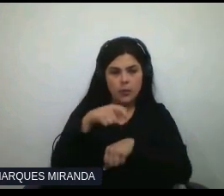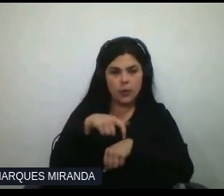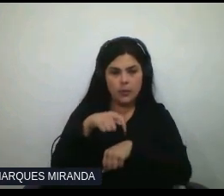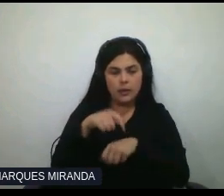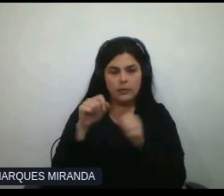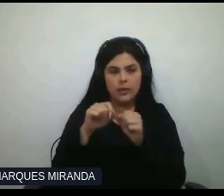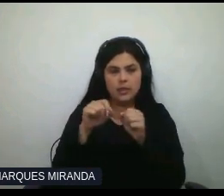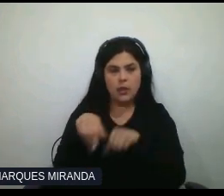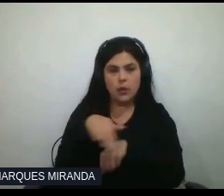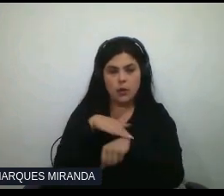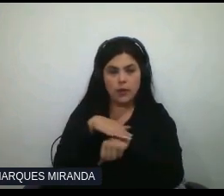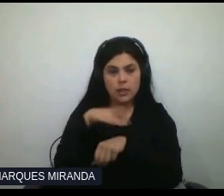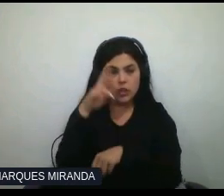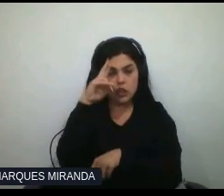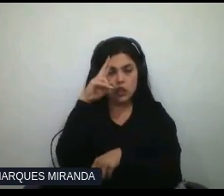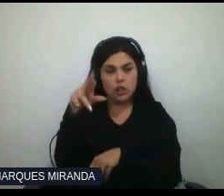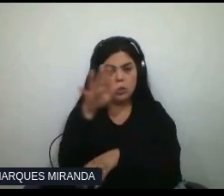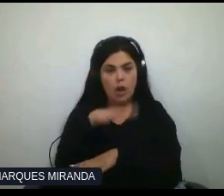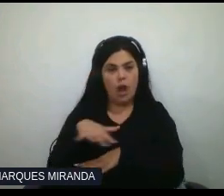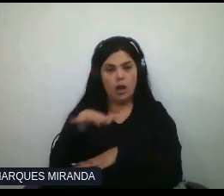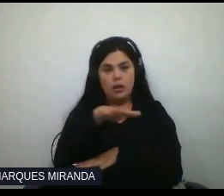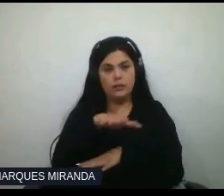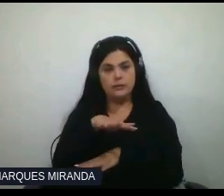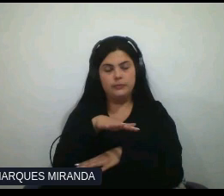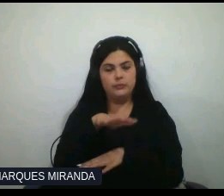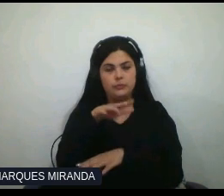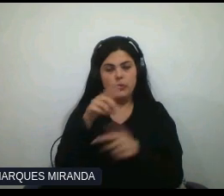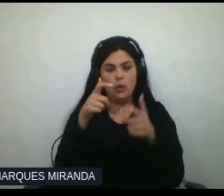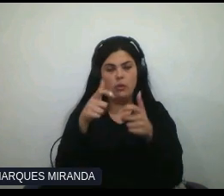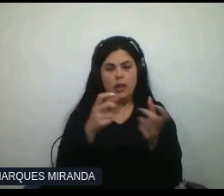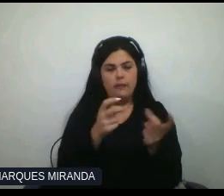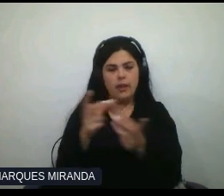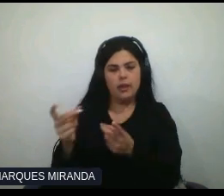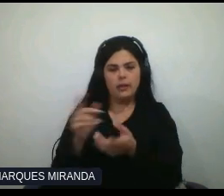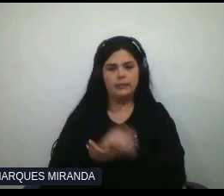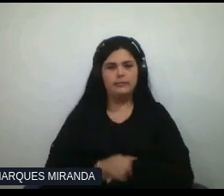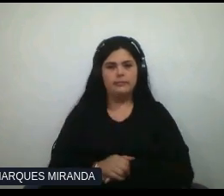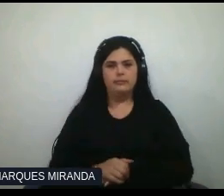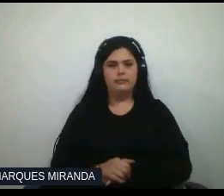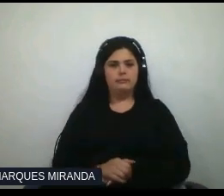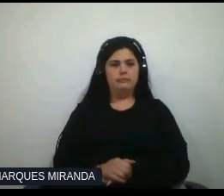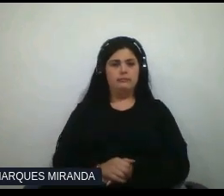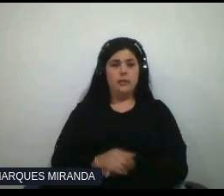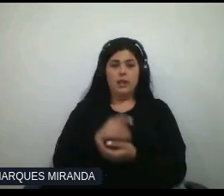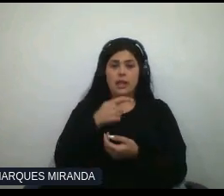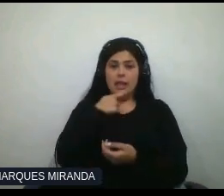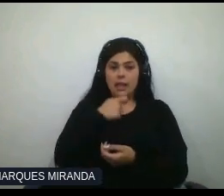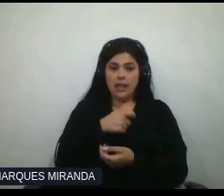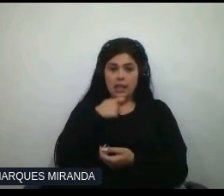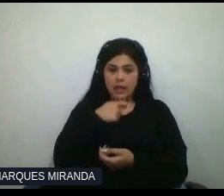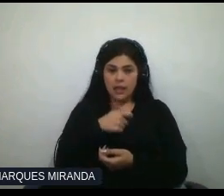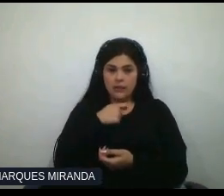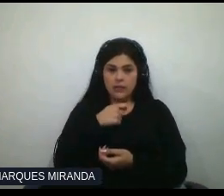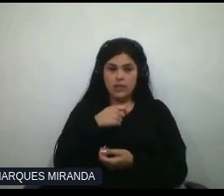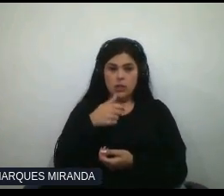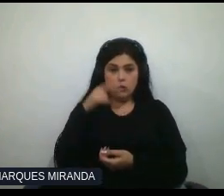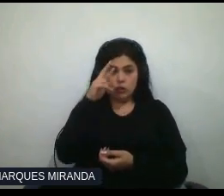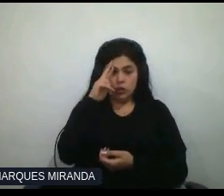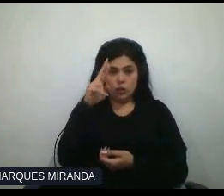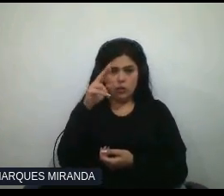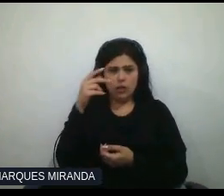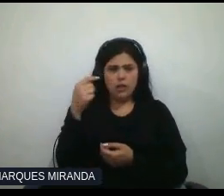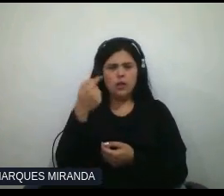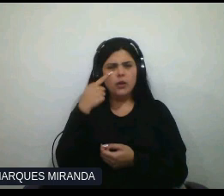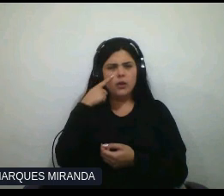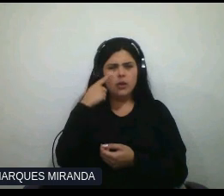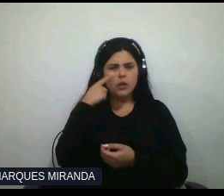a conversa com o diretor da área. Era uma posição comercial. E aí eu fiz a entrevista com o diretor e ele virou para